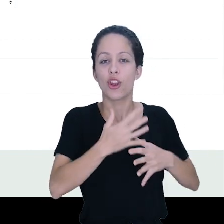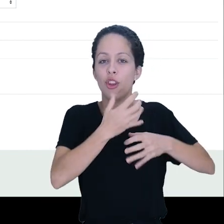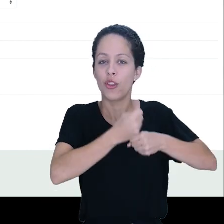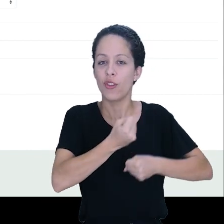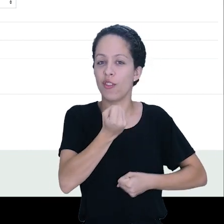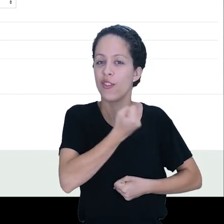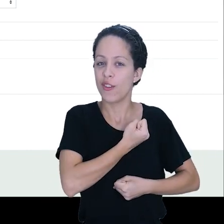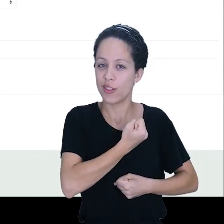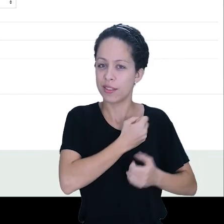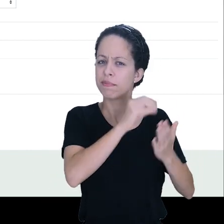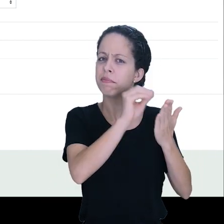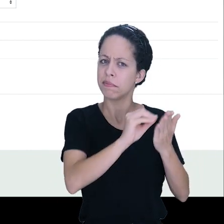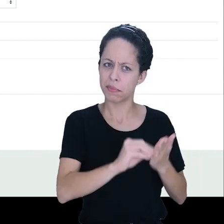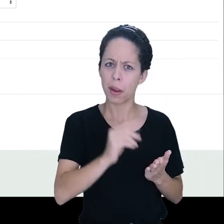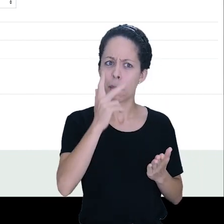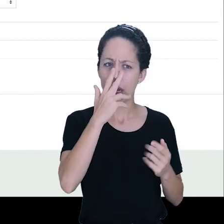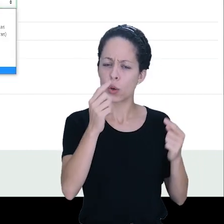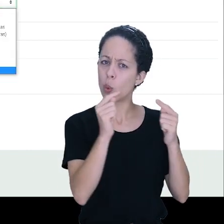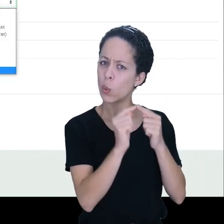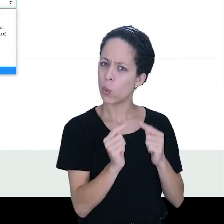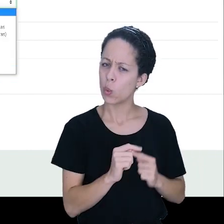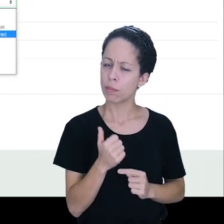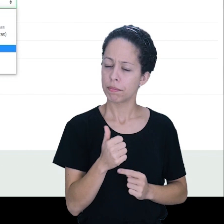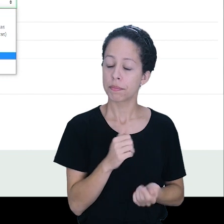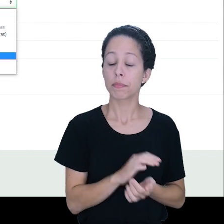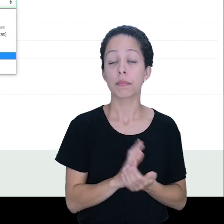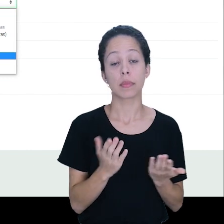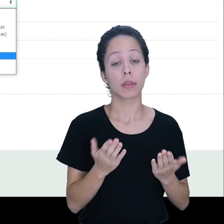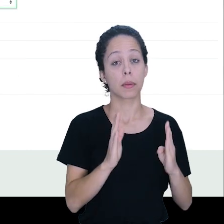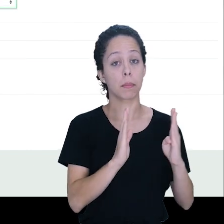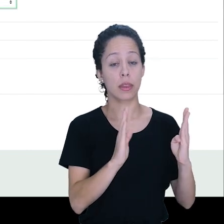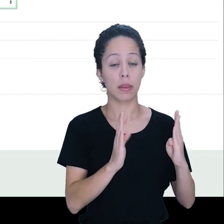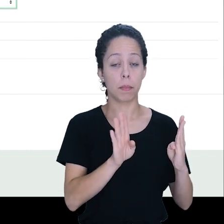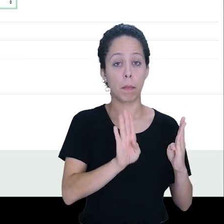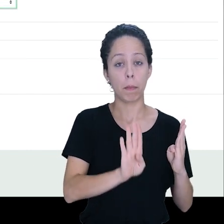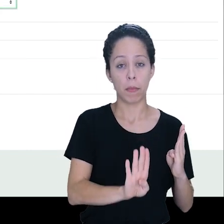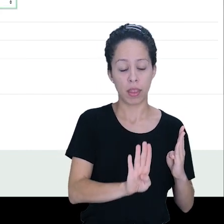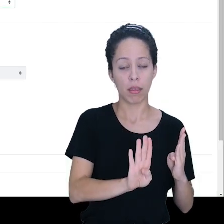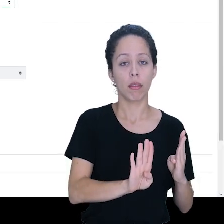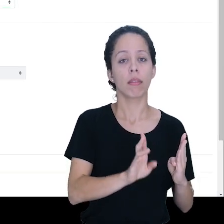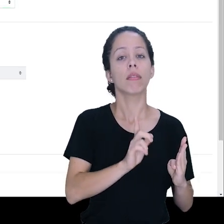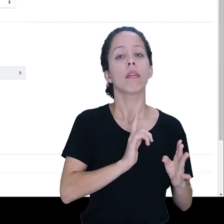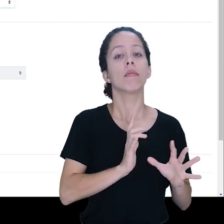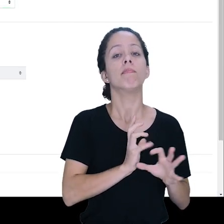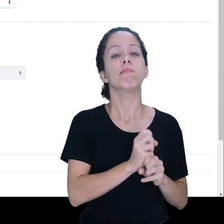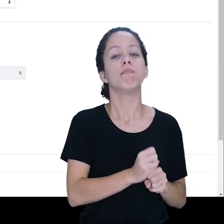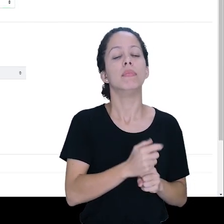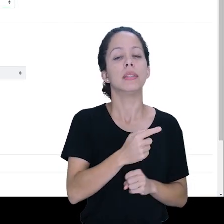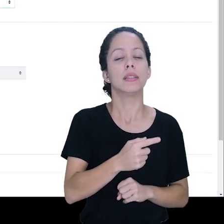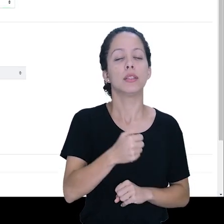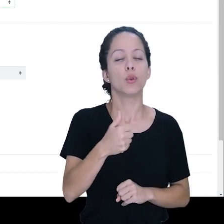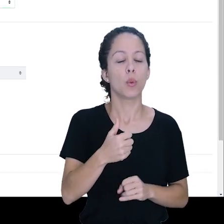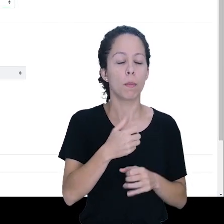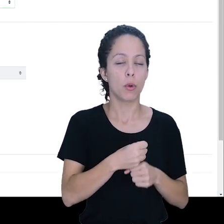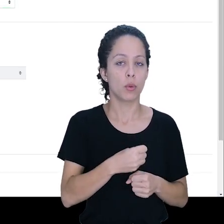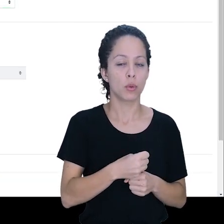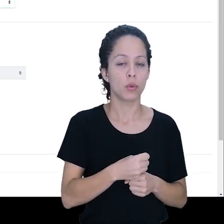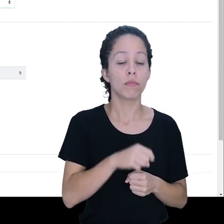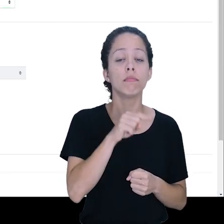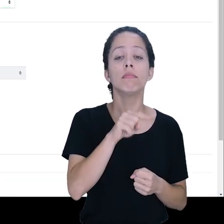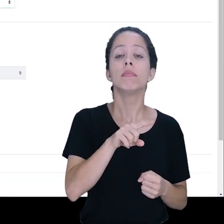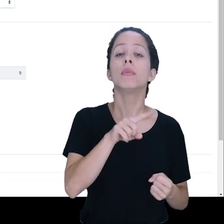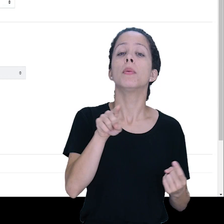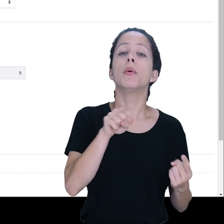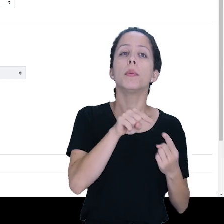funcional bom a etapa B ela tem 71 pontos e ela é também formada pela maior nota tá certo ó